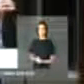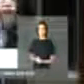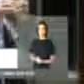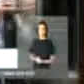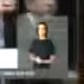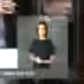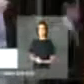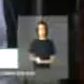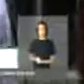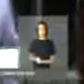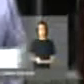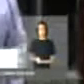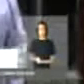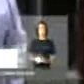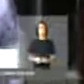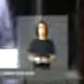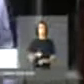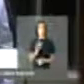Para concluir, deputado.